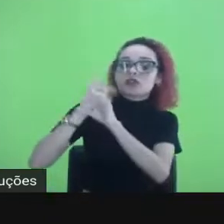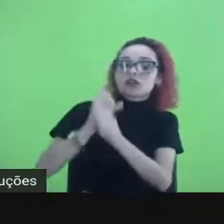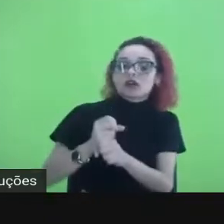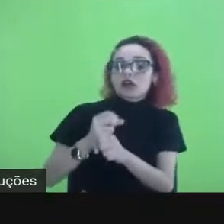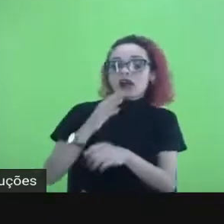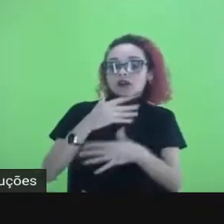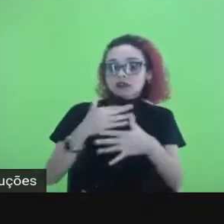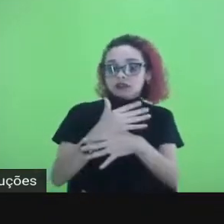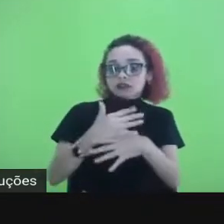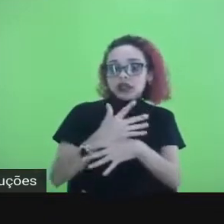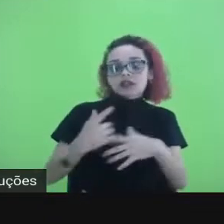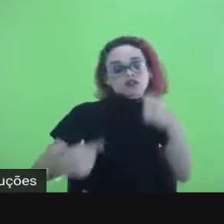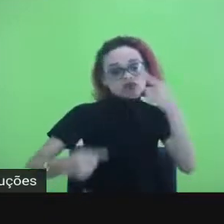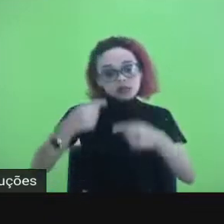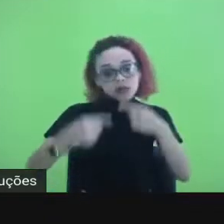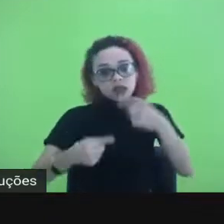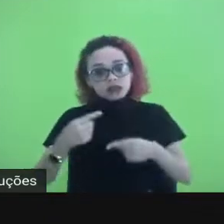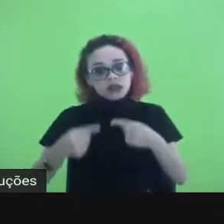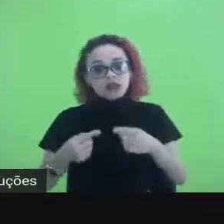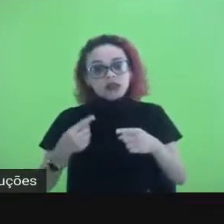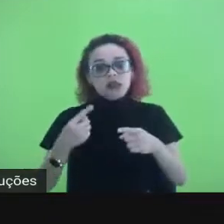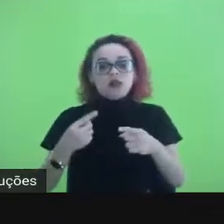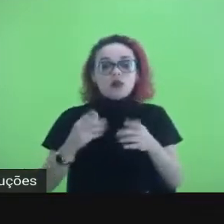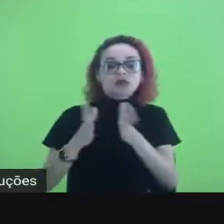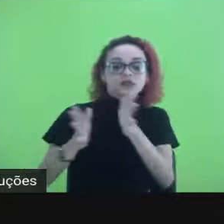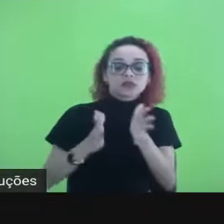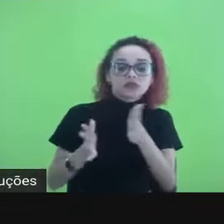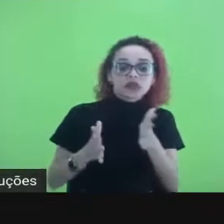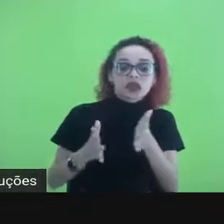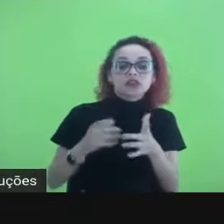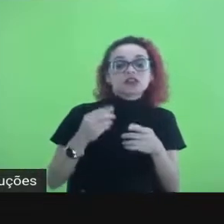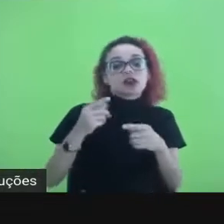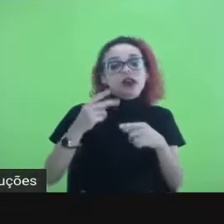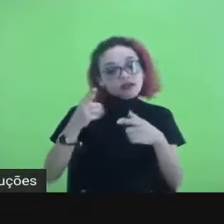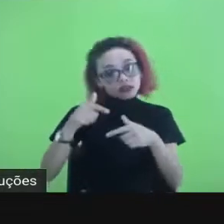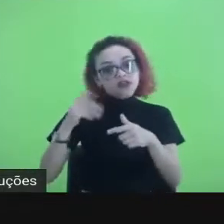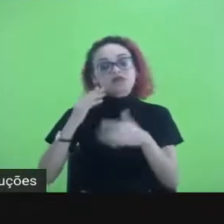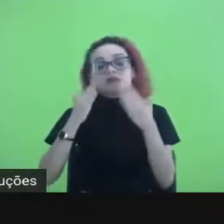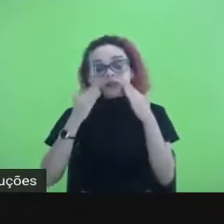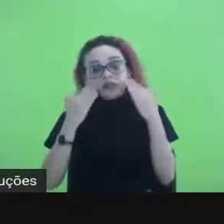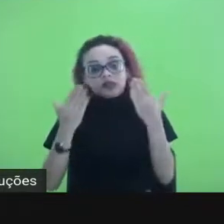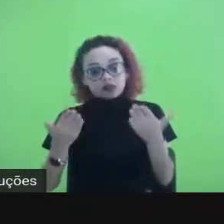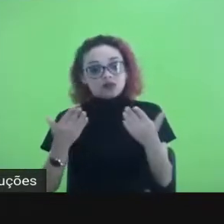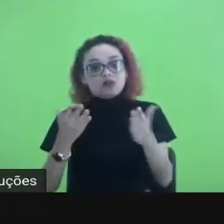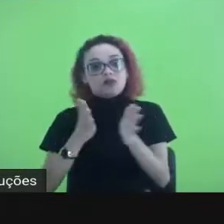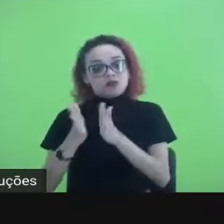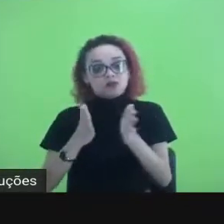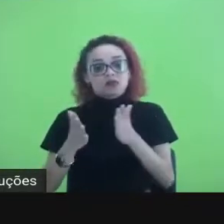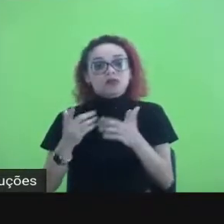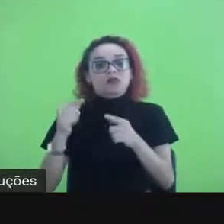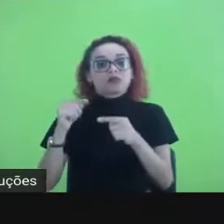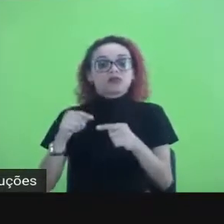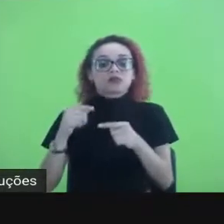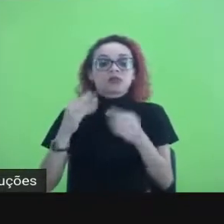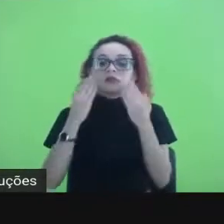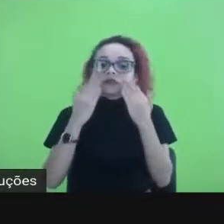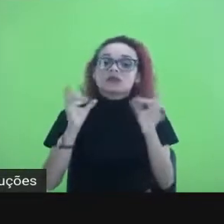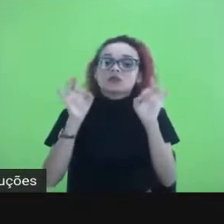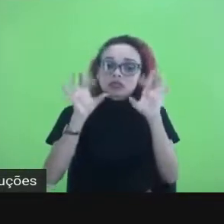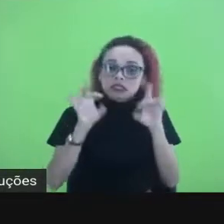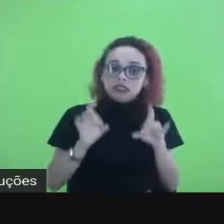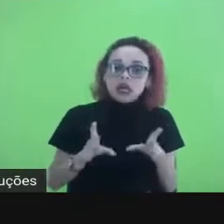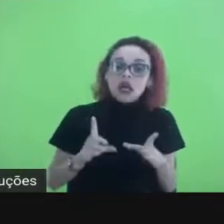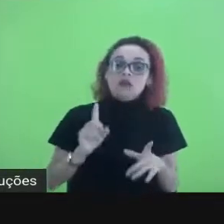né? E aí foi essa sessão que a gente apresentou, foi um momento também muito especial, né, essa apresentação. E a